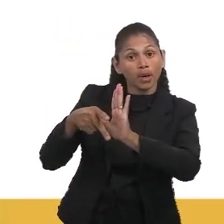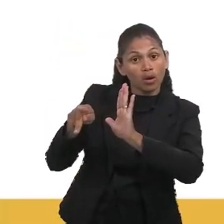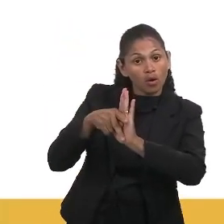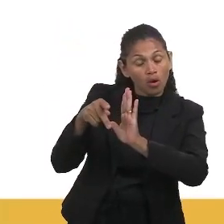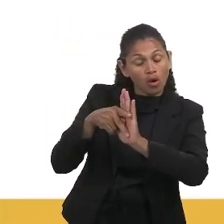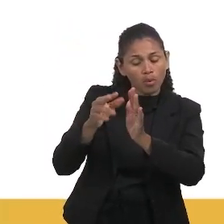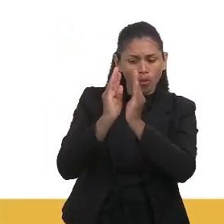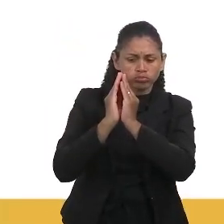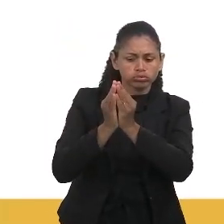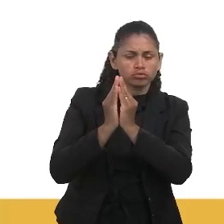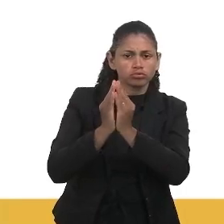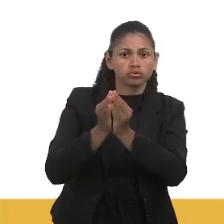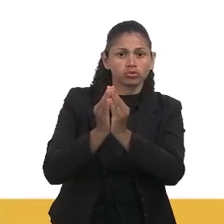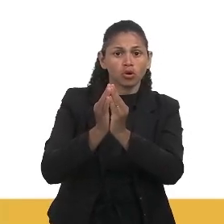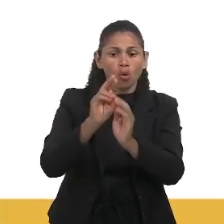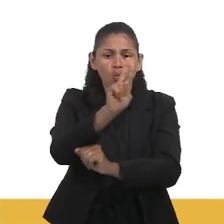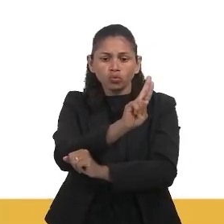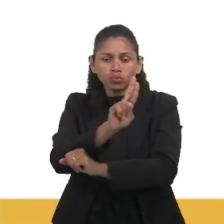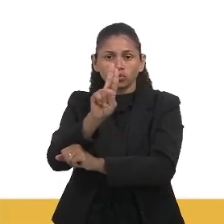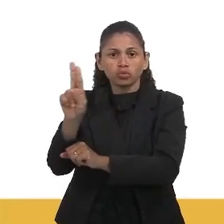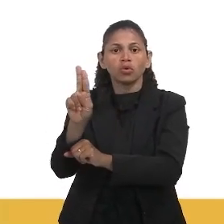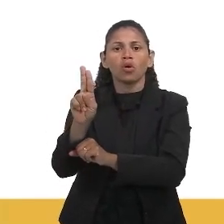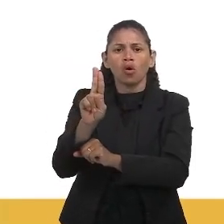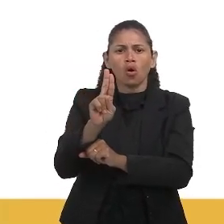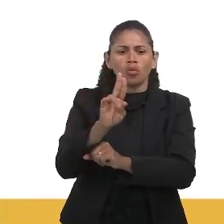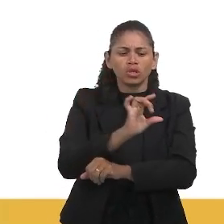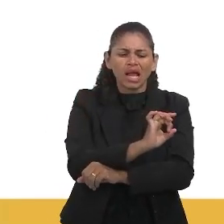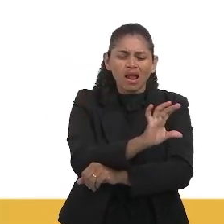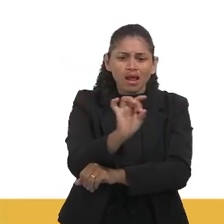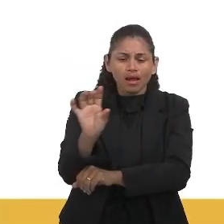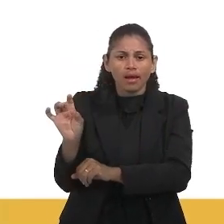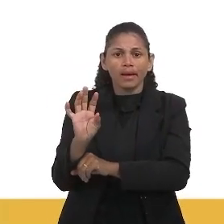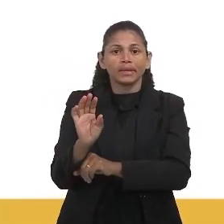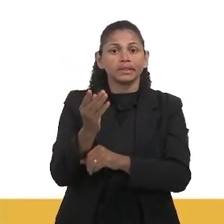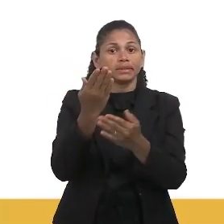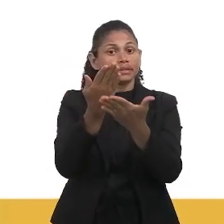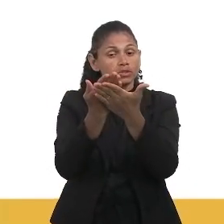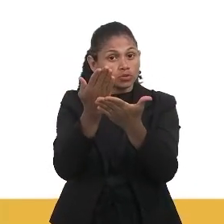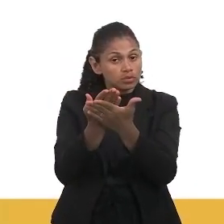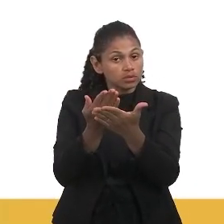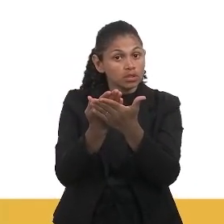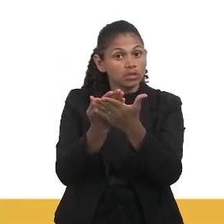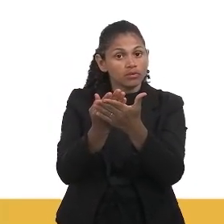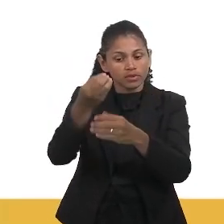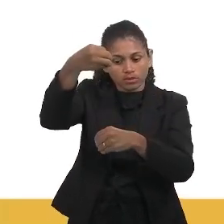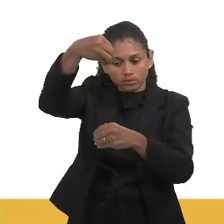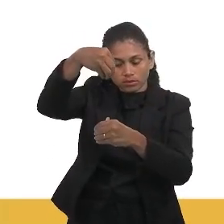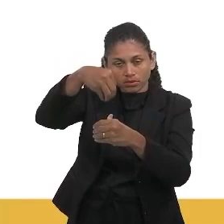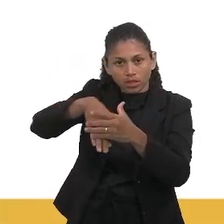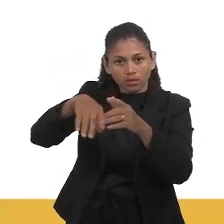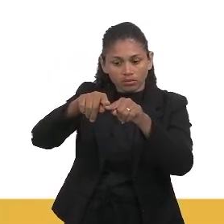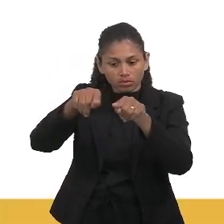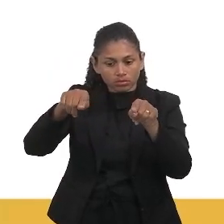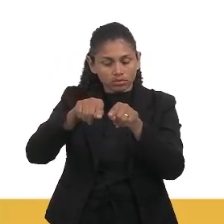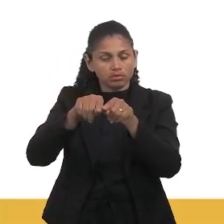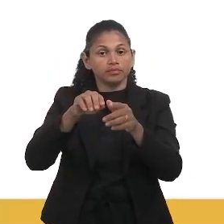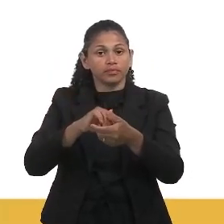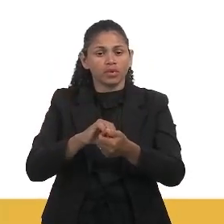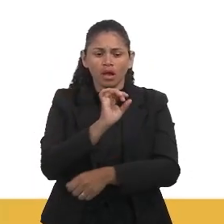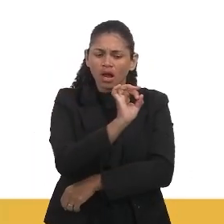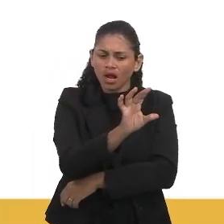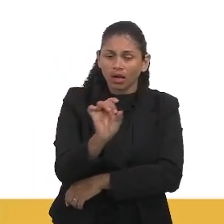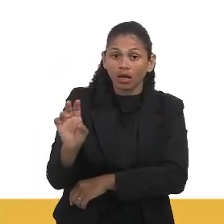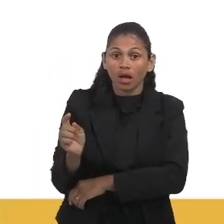esse sorteio cartões individuais com os nomes de todos os estudantes inscritos serão depositados em uma urna sendo que para cada